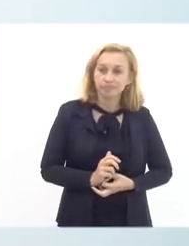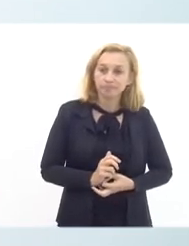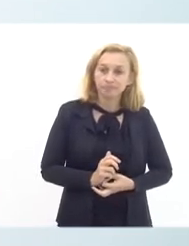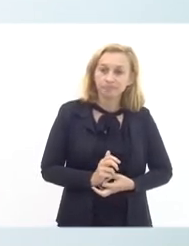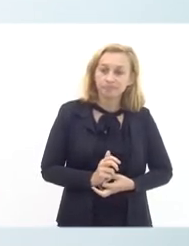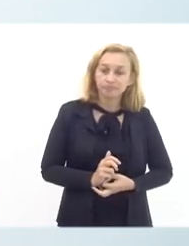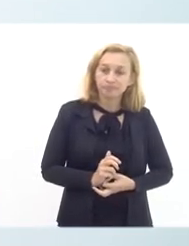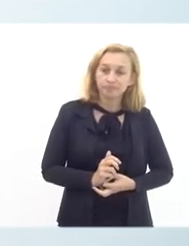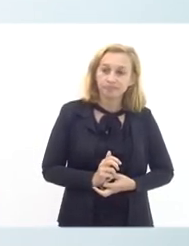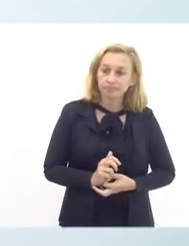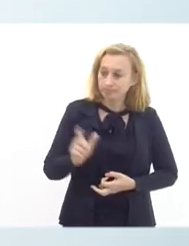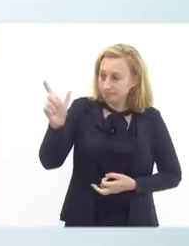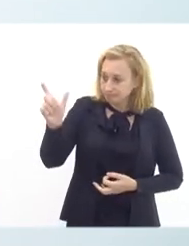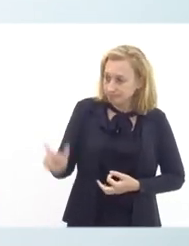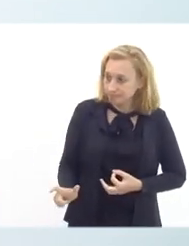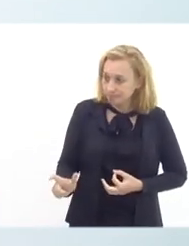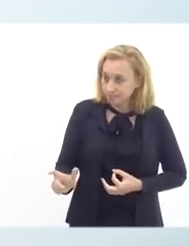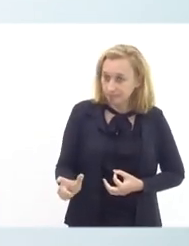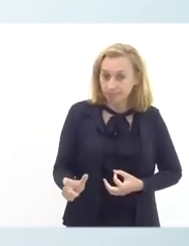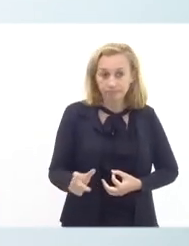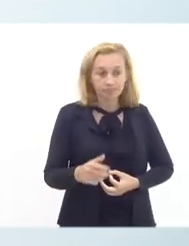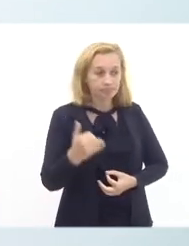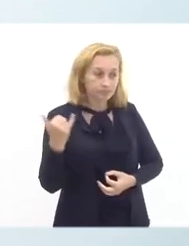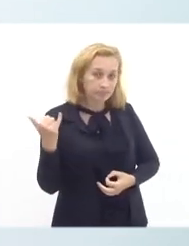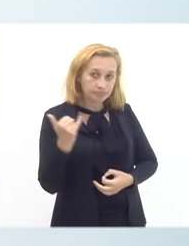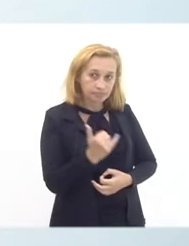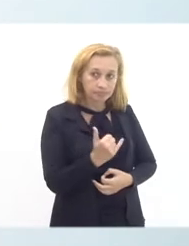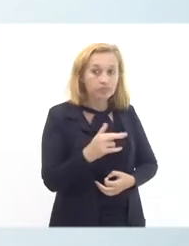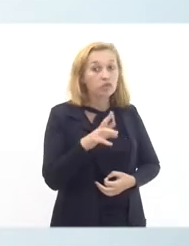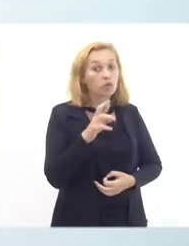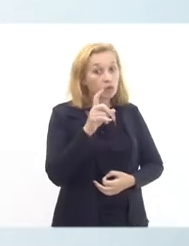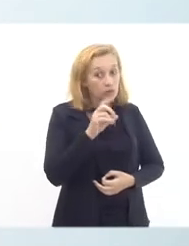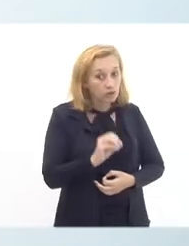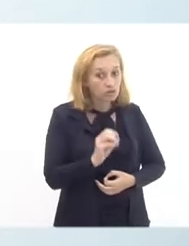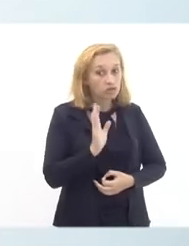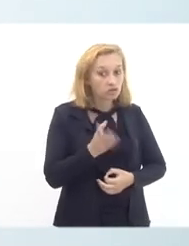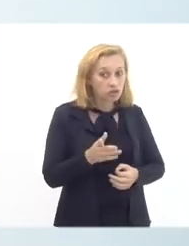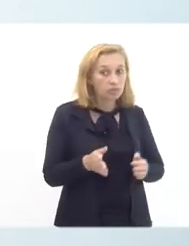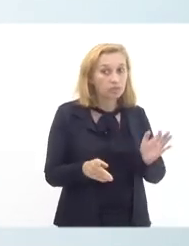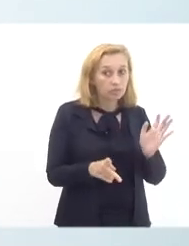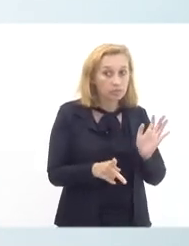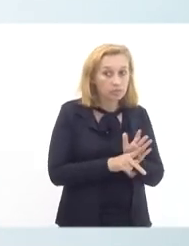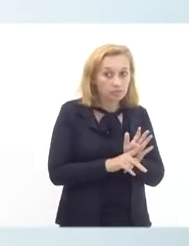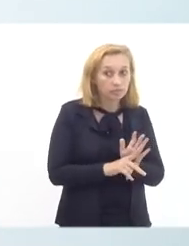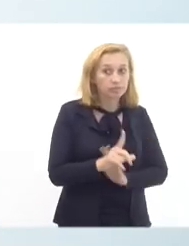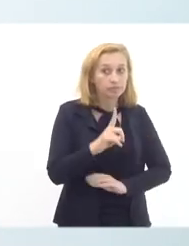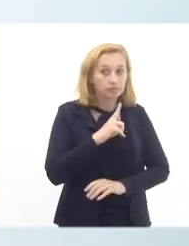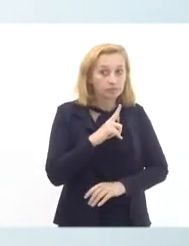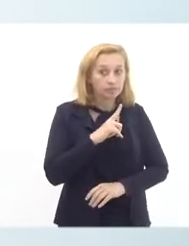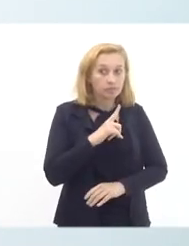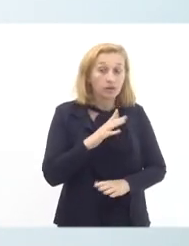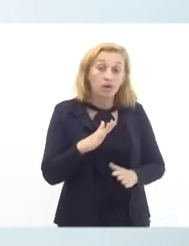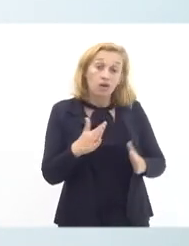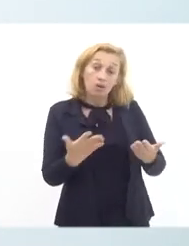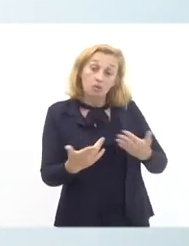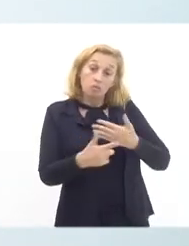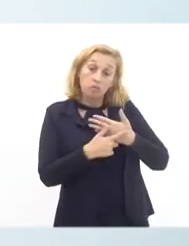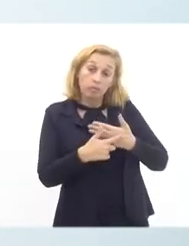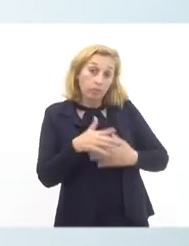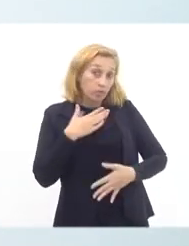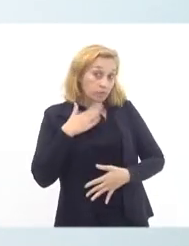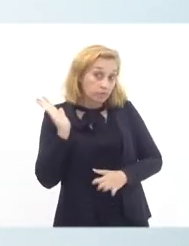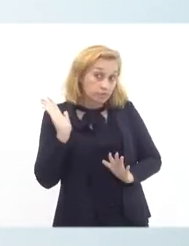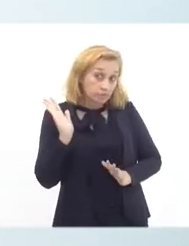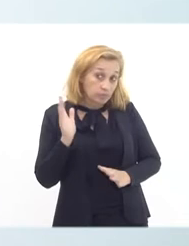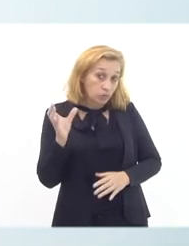ele foi a pessoa que me pontuou, Ronaldo, já existe um projeto. E aí, qual foi o meu papel?